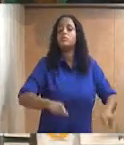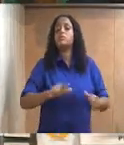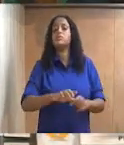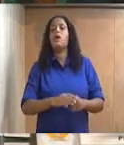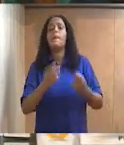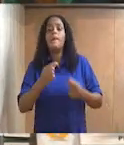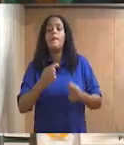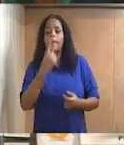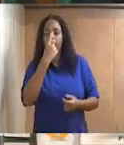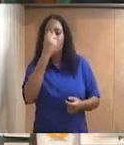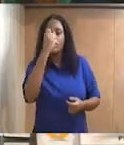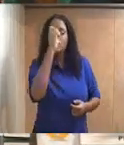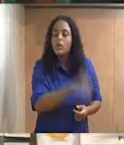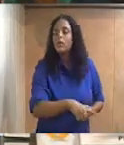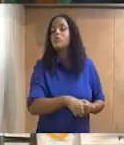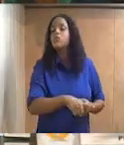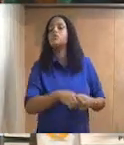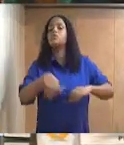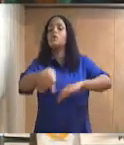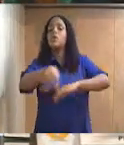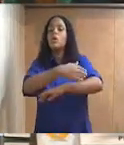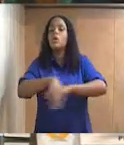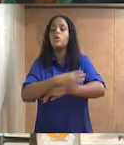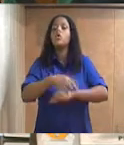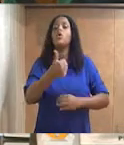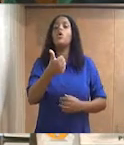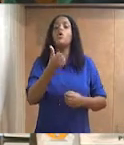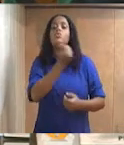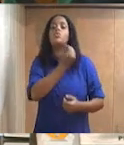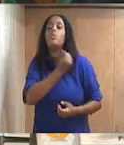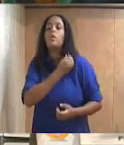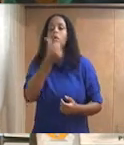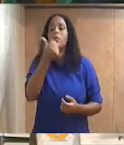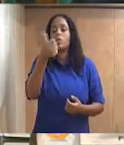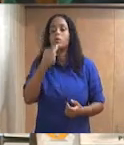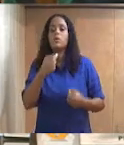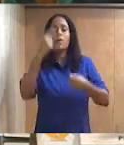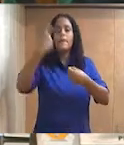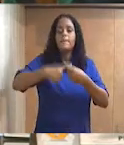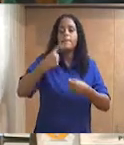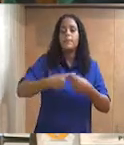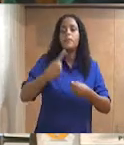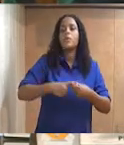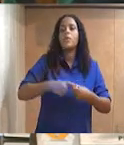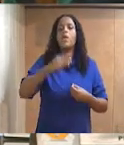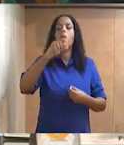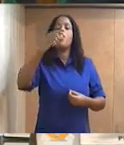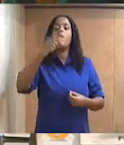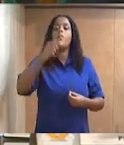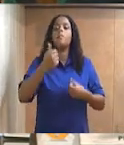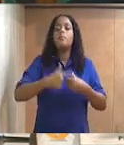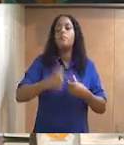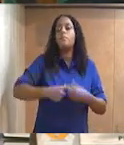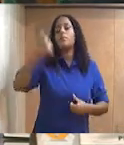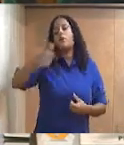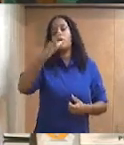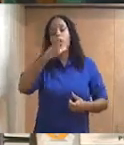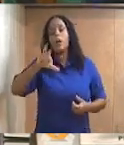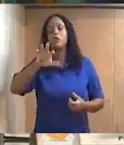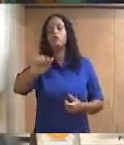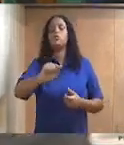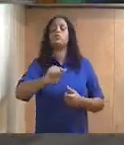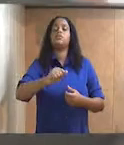existente da rua Santiago, na altura do número 15, localizado no bairro Parque Beira-Mar, primeiro distrito desse município. Indicação